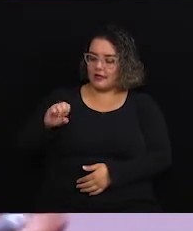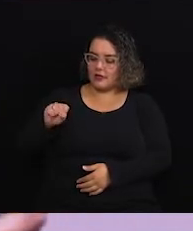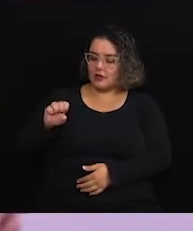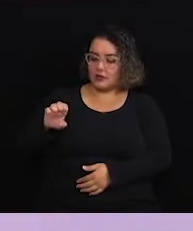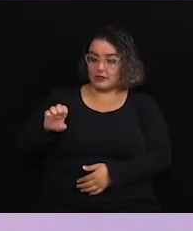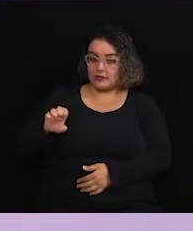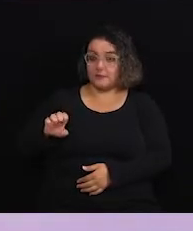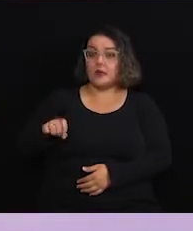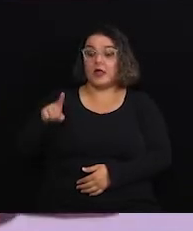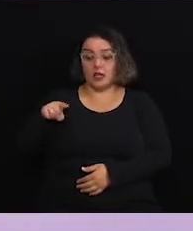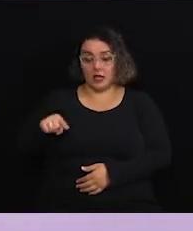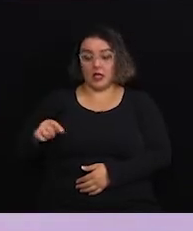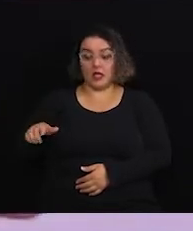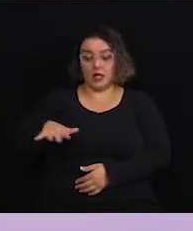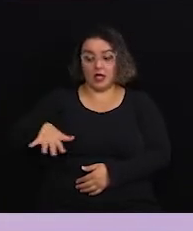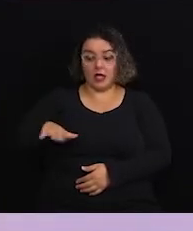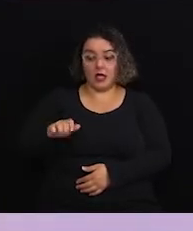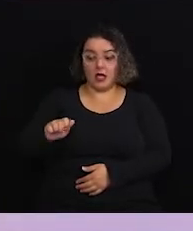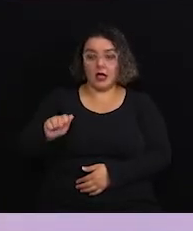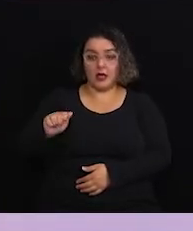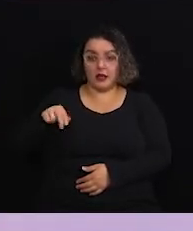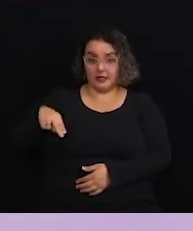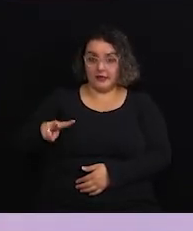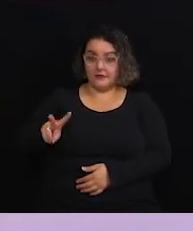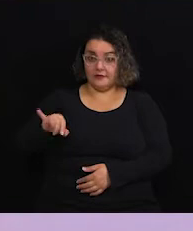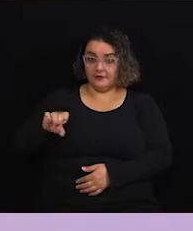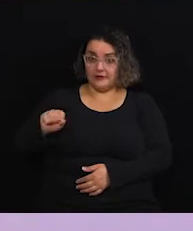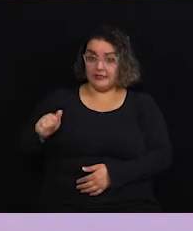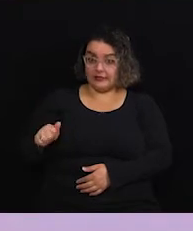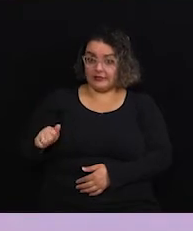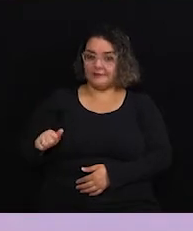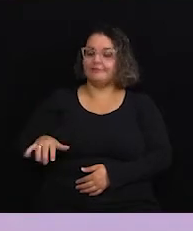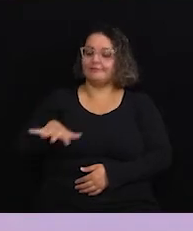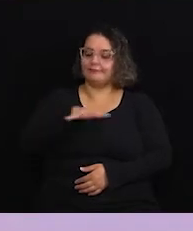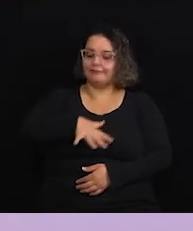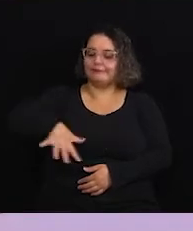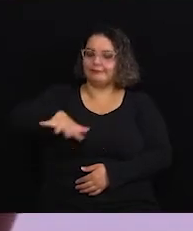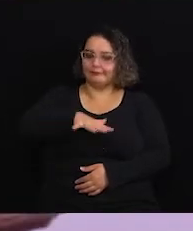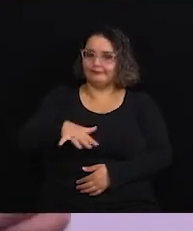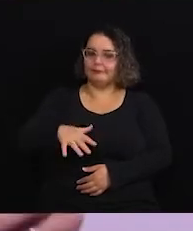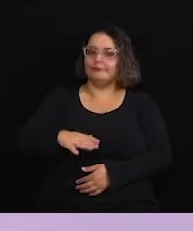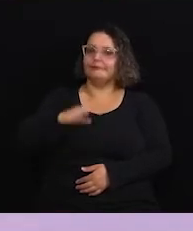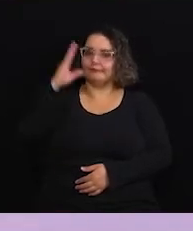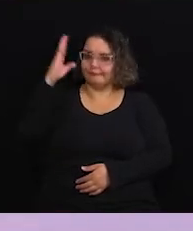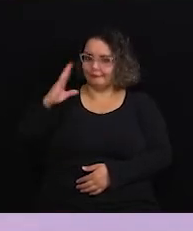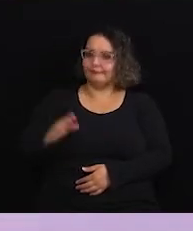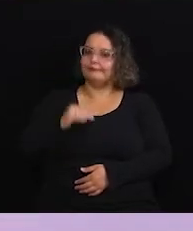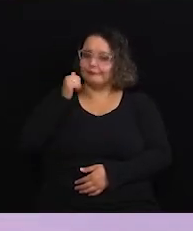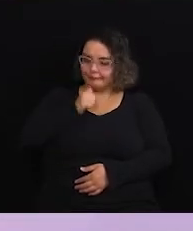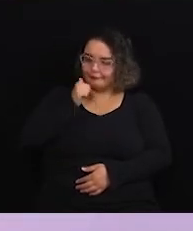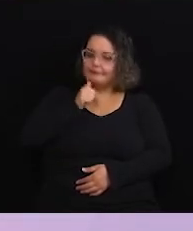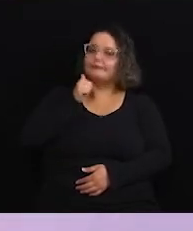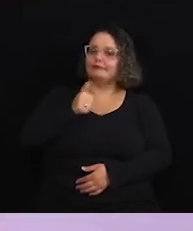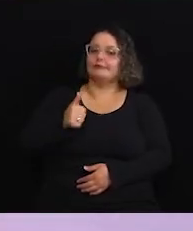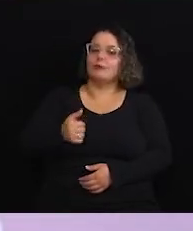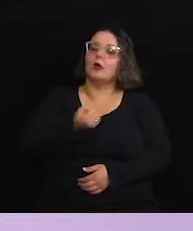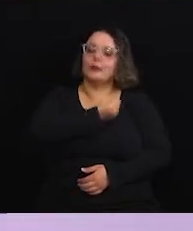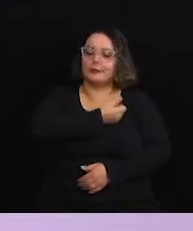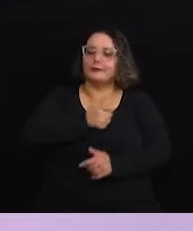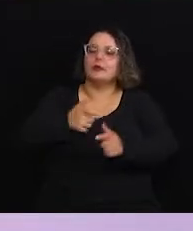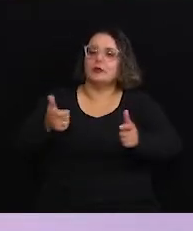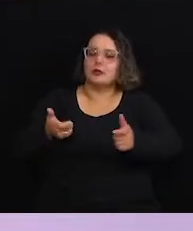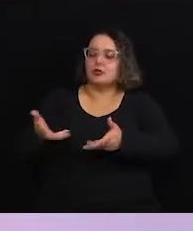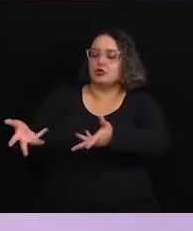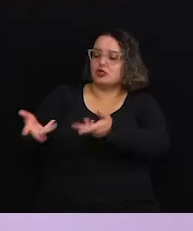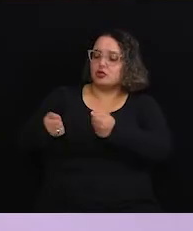Anvisa, afeta cerca de 10% da população feminina brasileira. Número aí bem alto, por isso a gente convidou